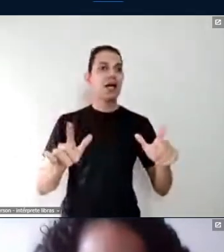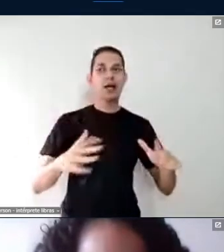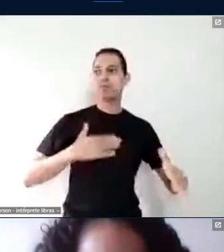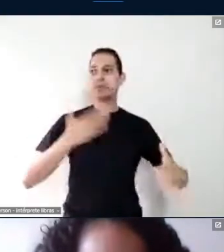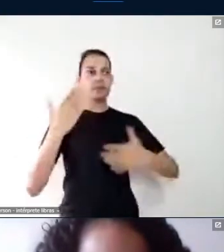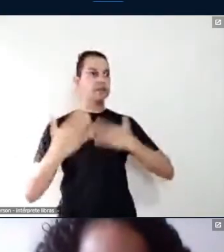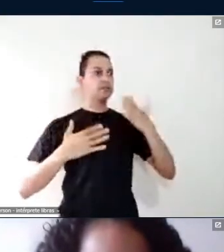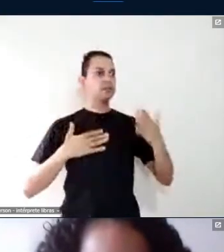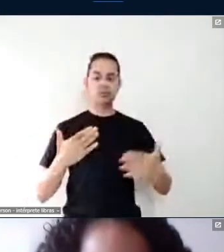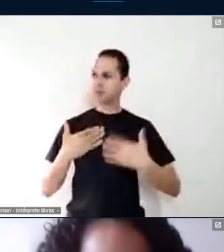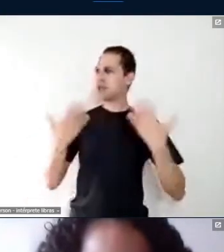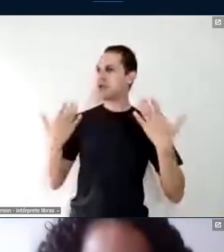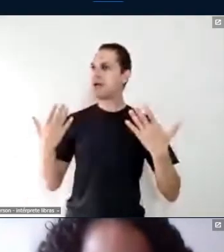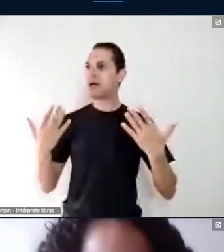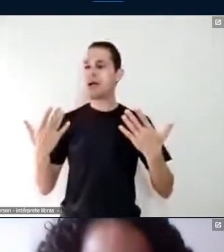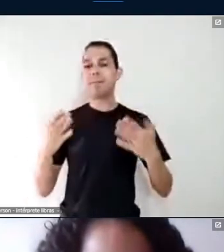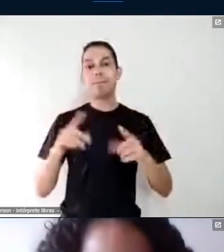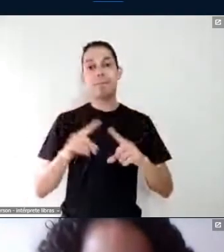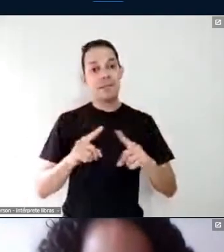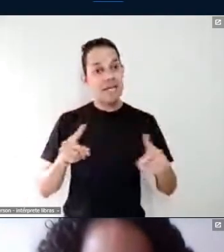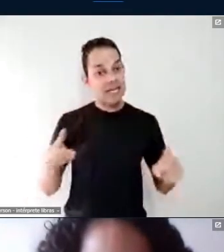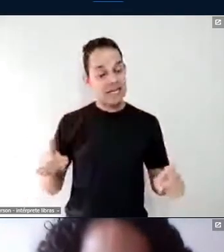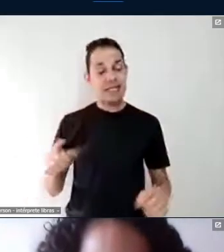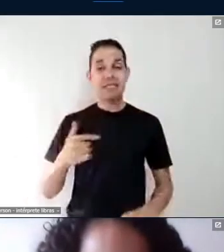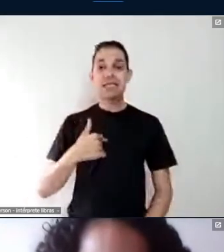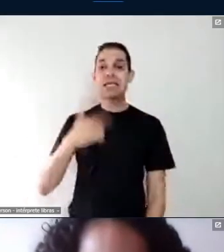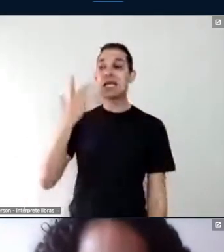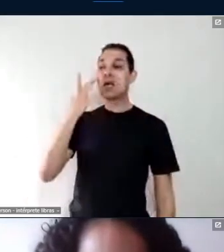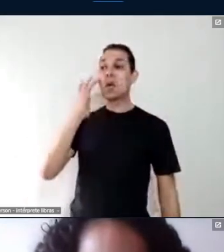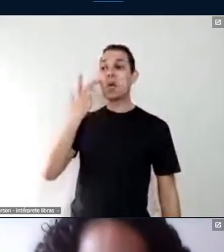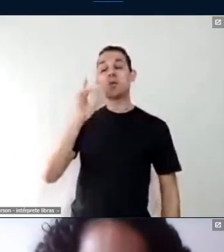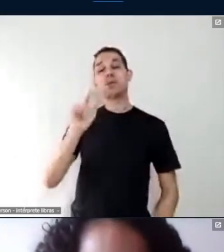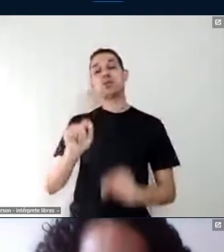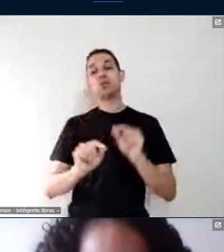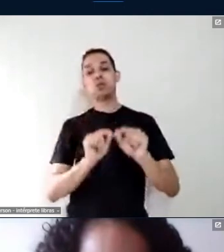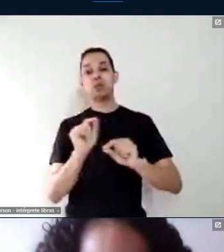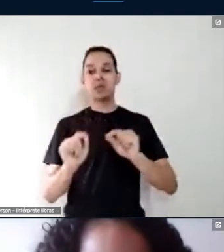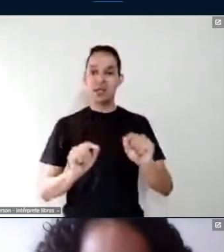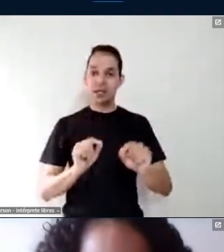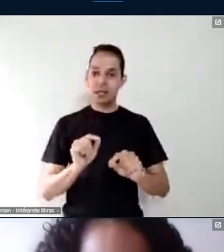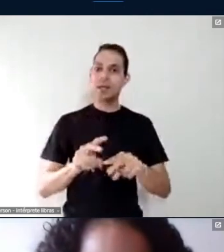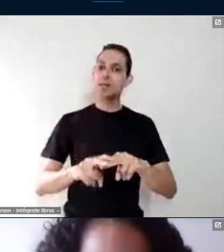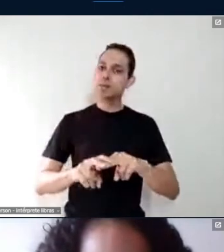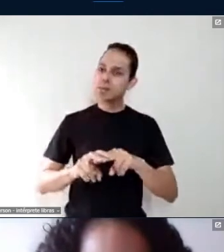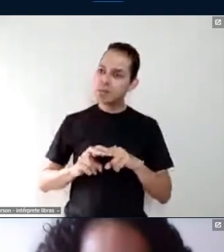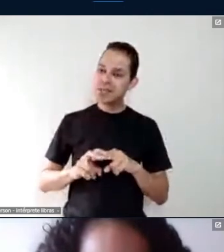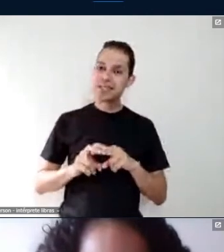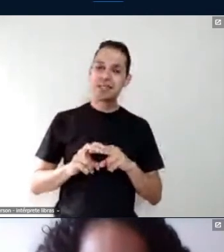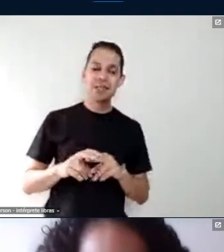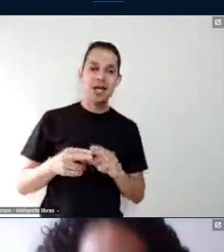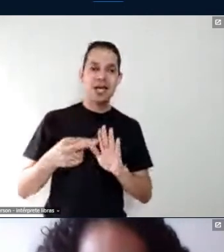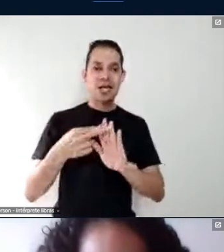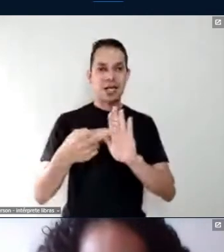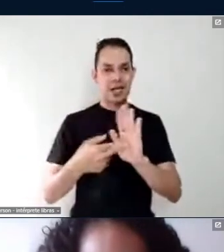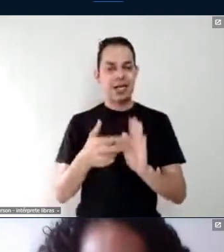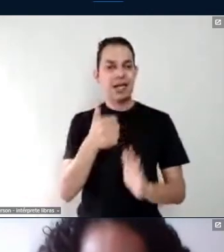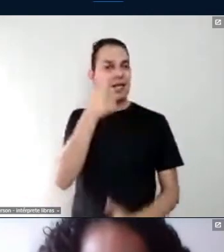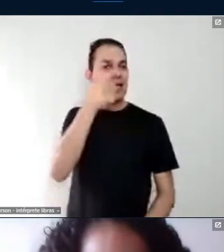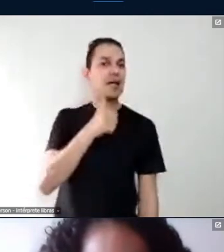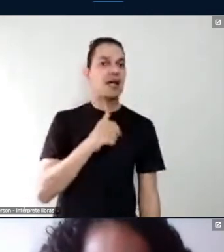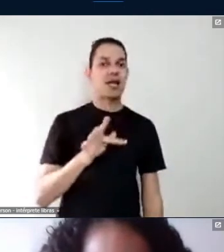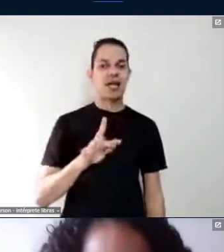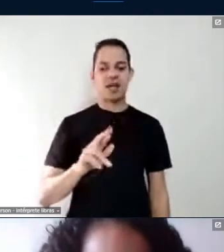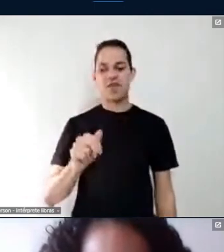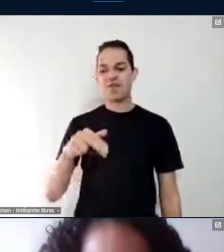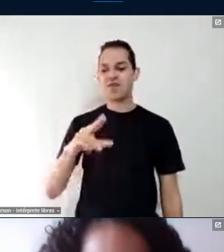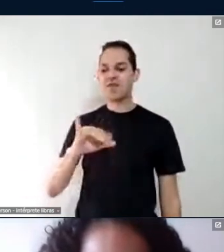mas eu acho que é por isso que o requisito que a Frances escreve é muito